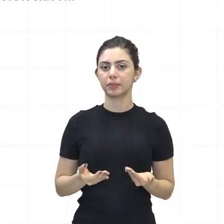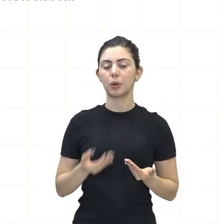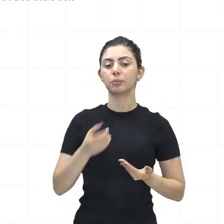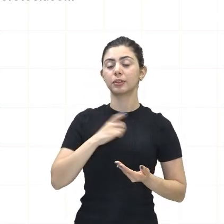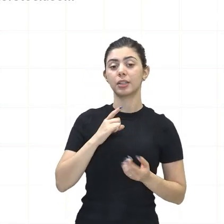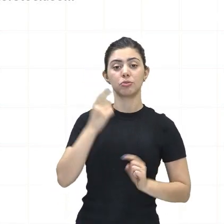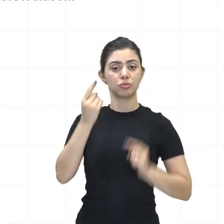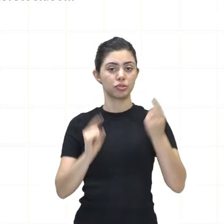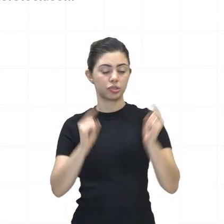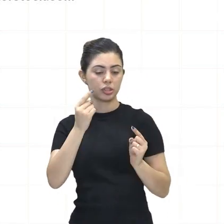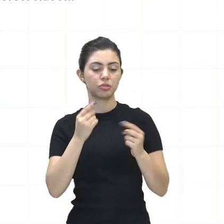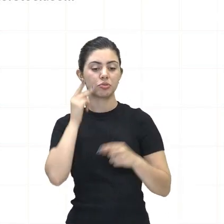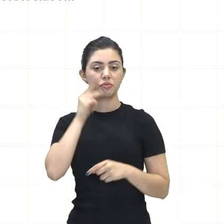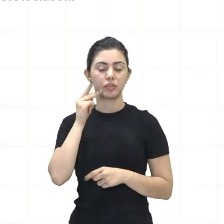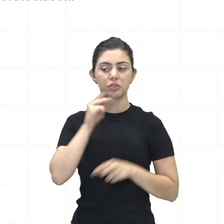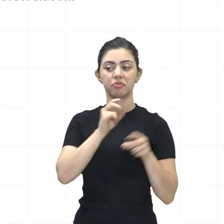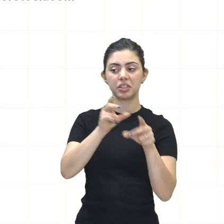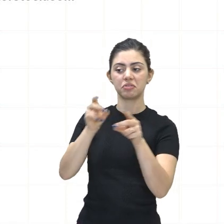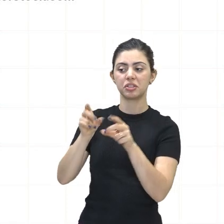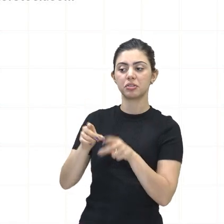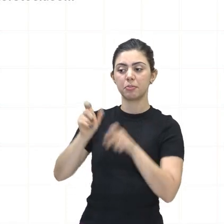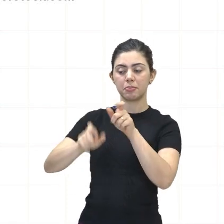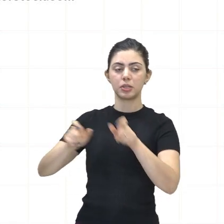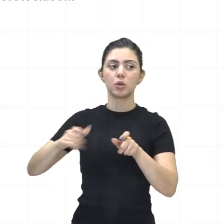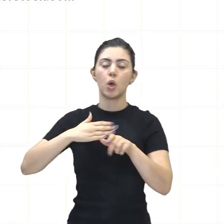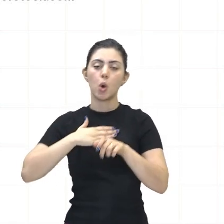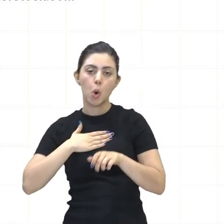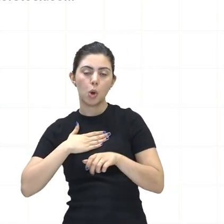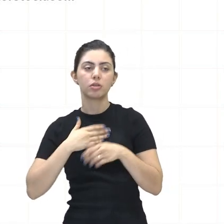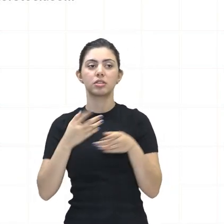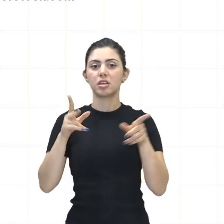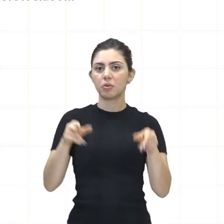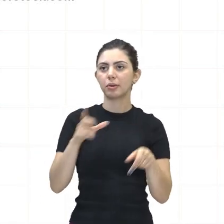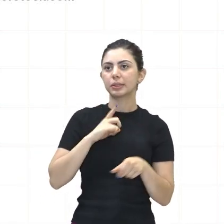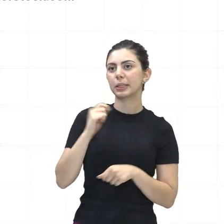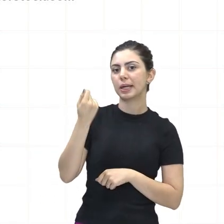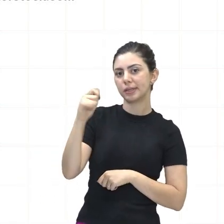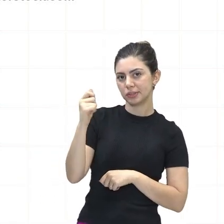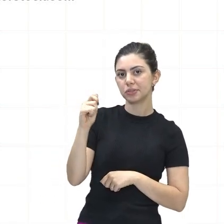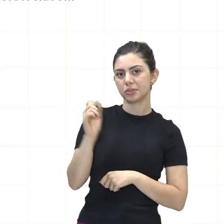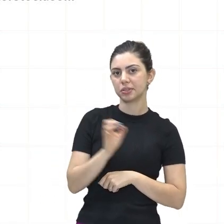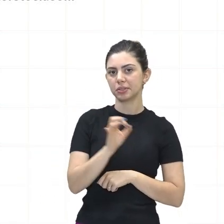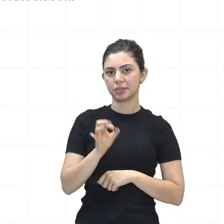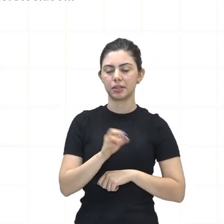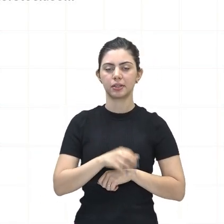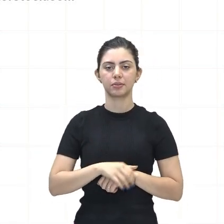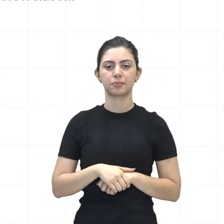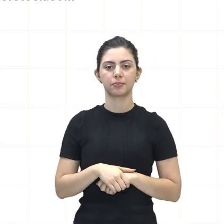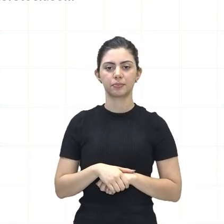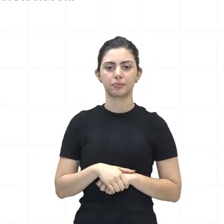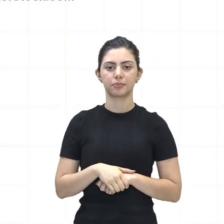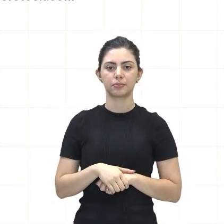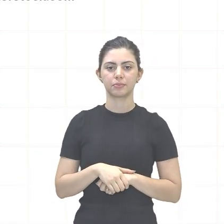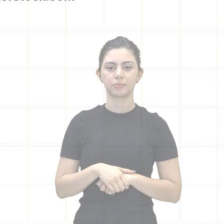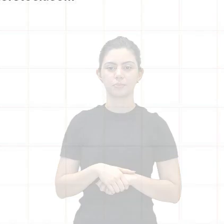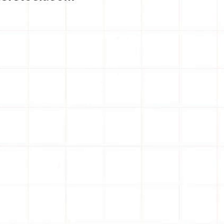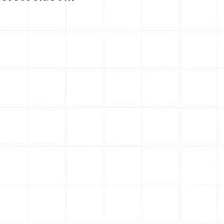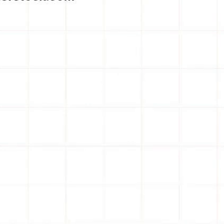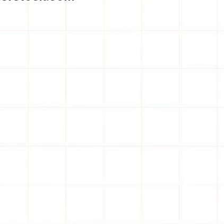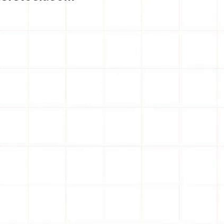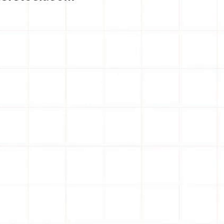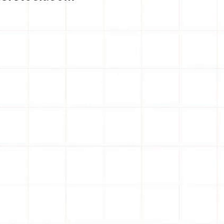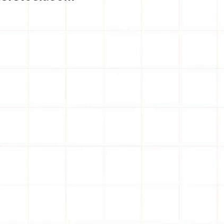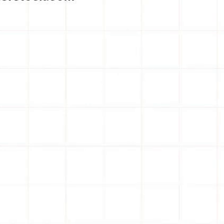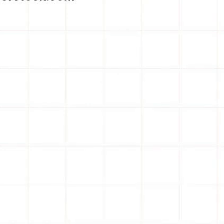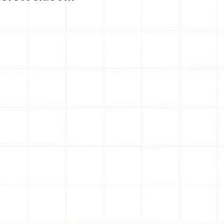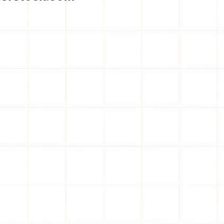chilenos são tão apreciados aí quanto os vinhos argentinos, né? Os vinhos brasileiros também e outros vinhos aí do